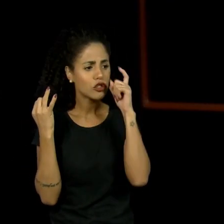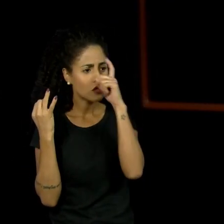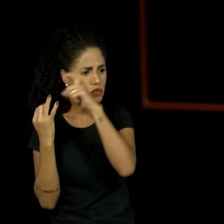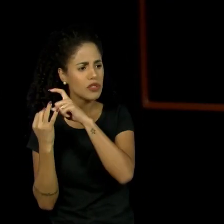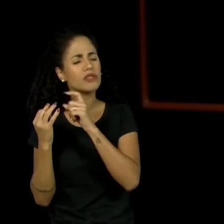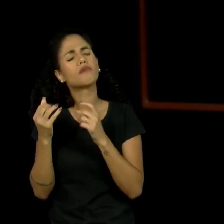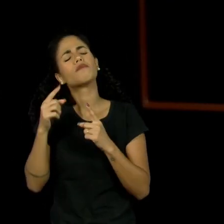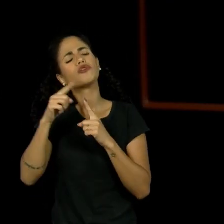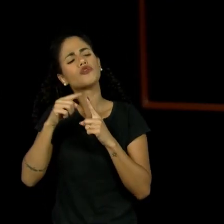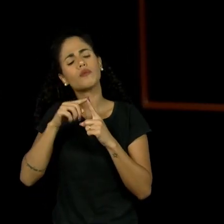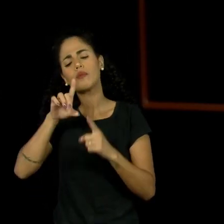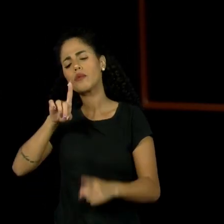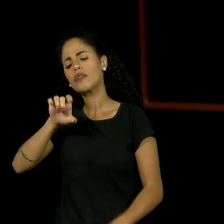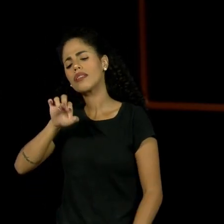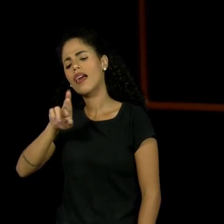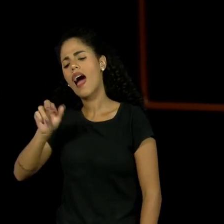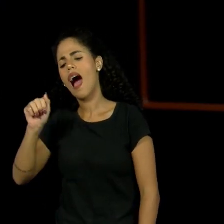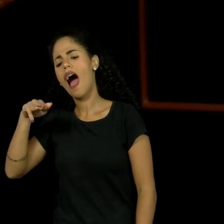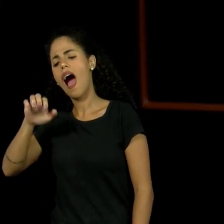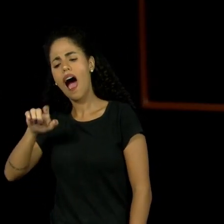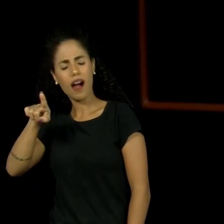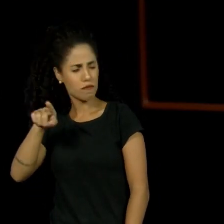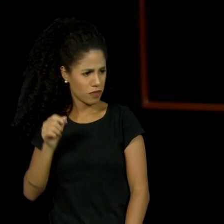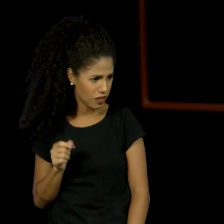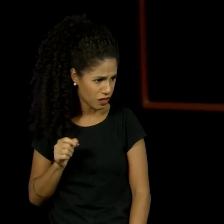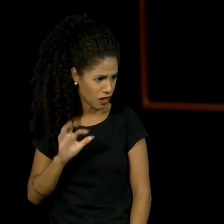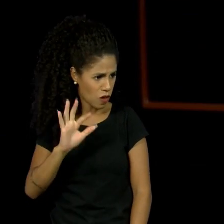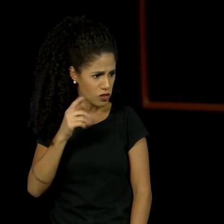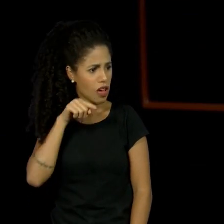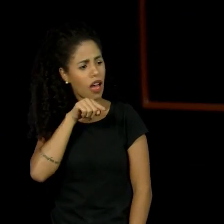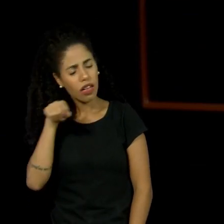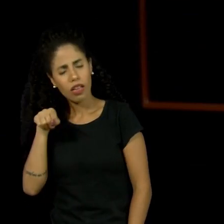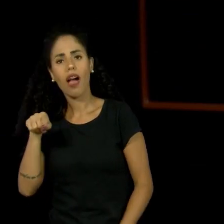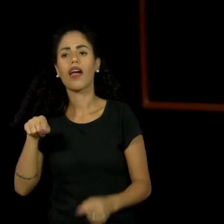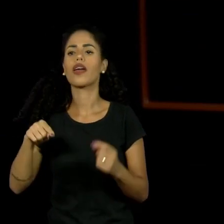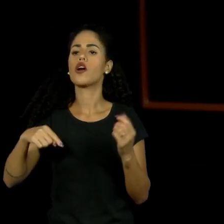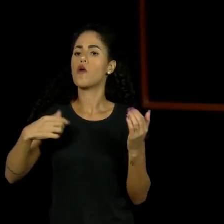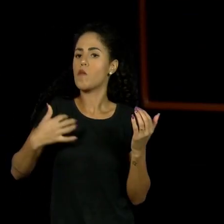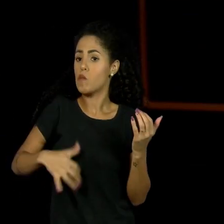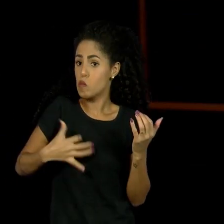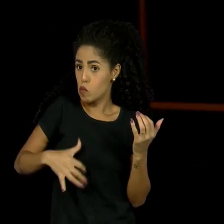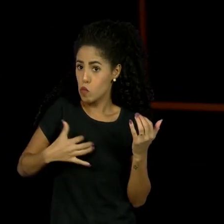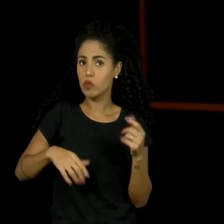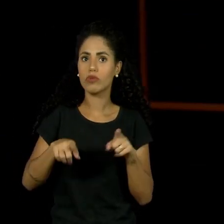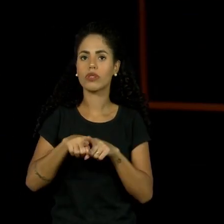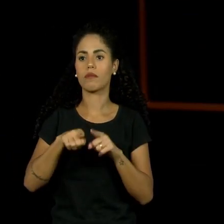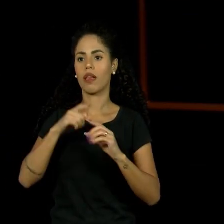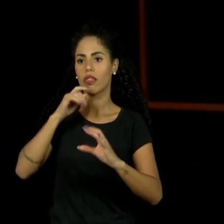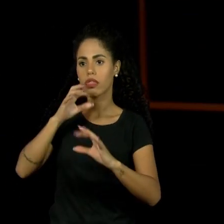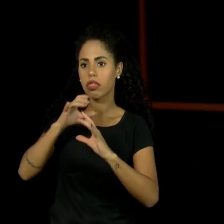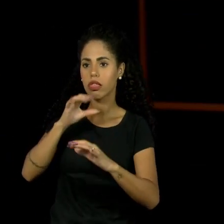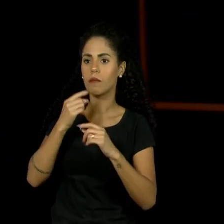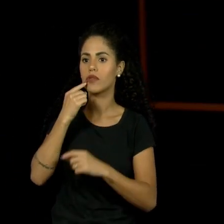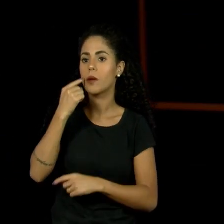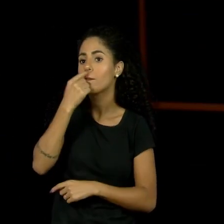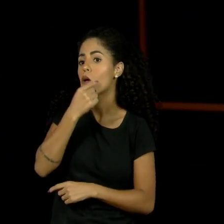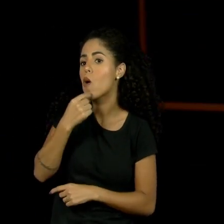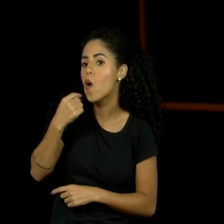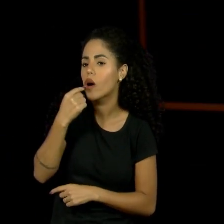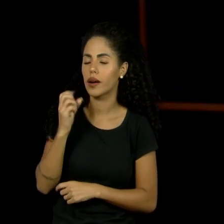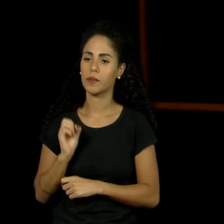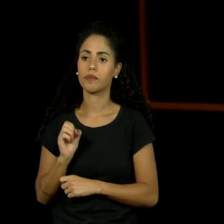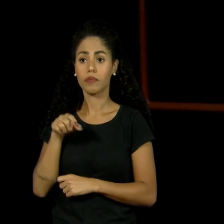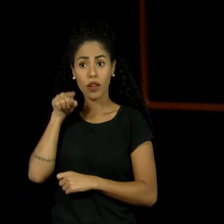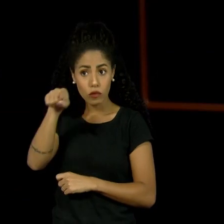parte específica do corpo. No caso dos músicos, tem o cara que toca trompete, vai ter nos lábios. E no